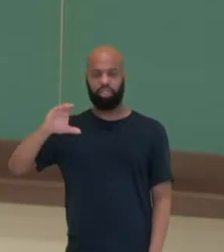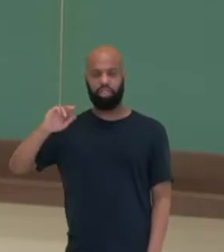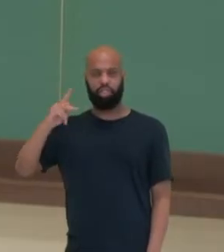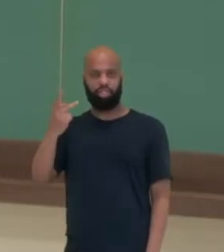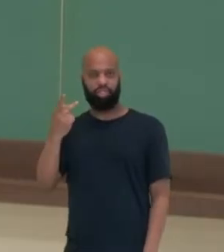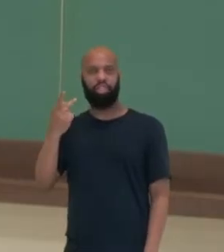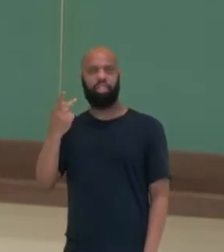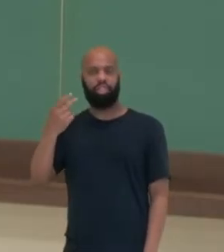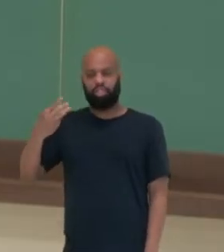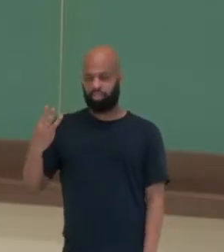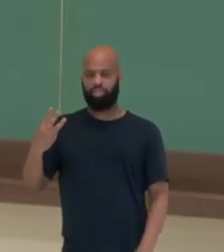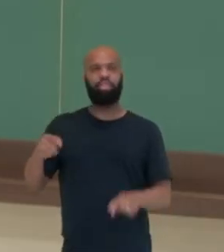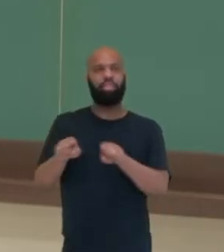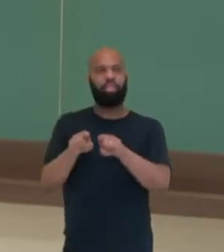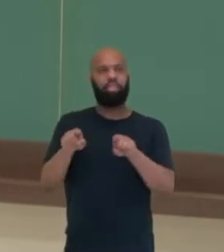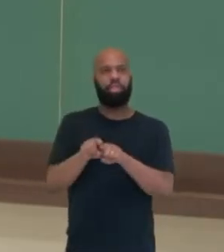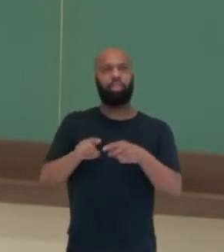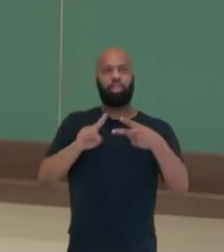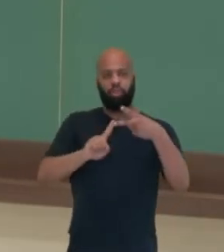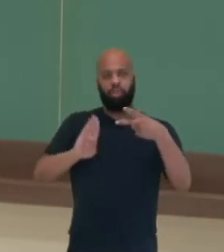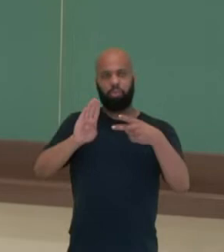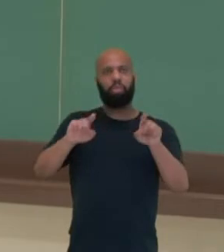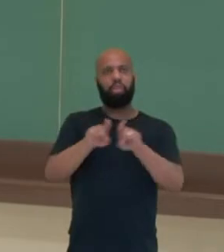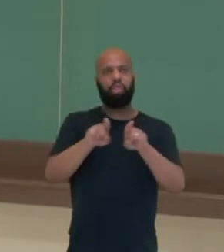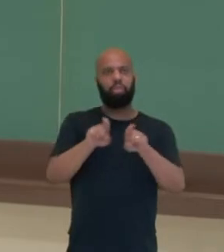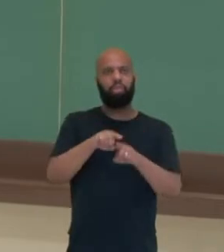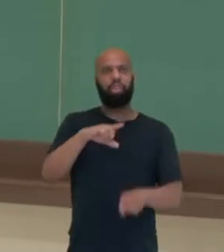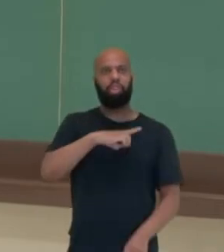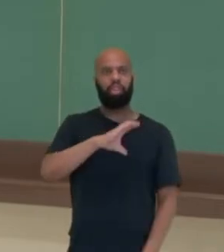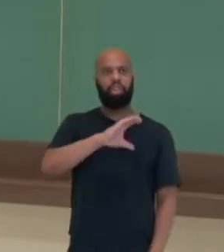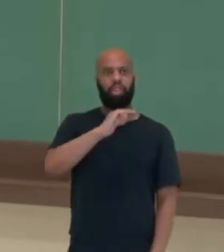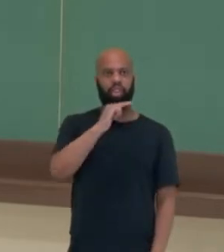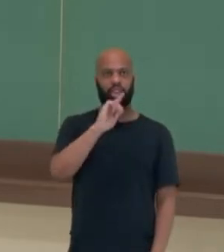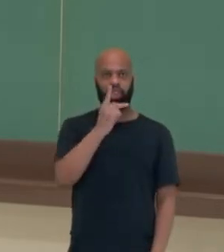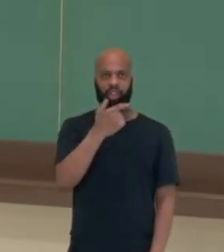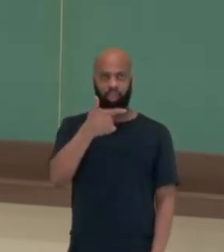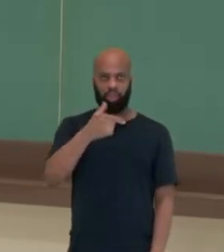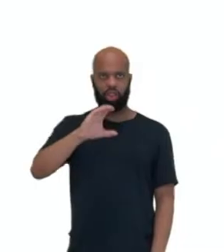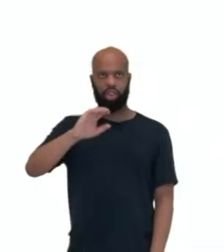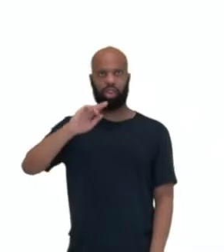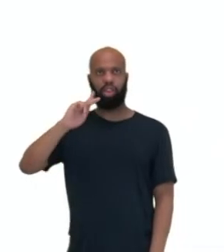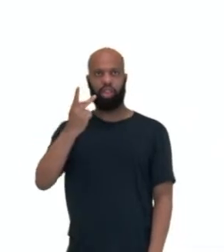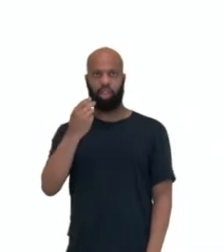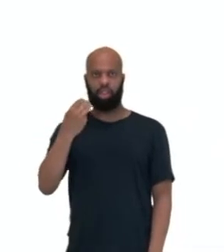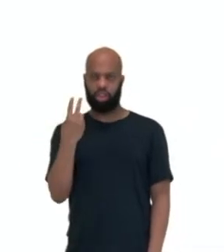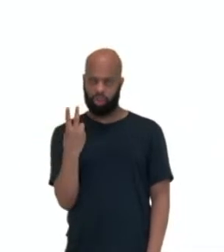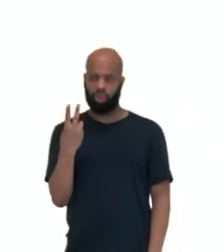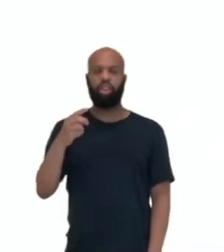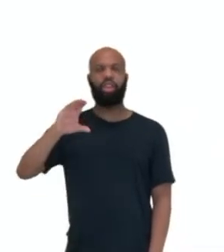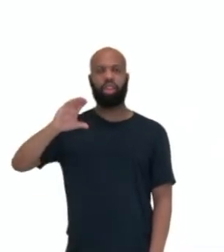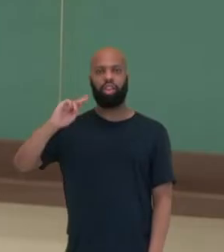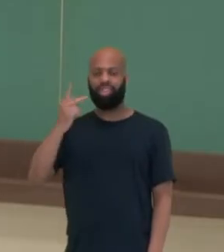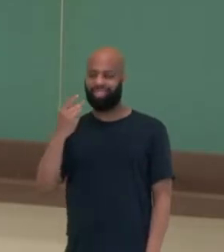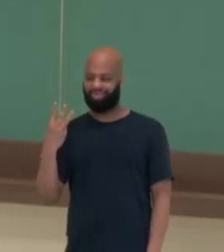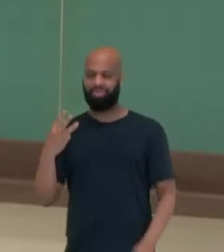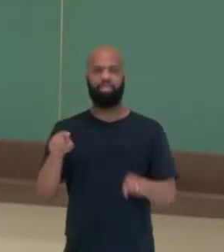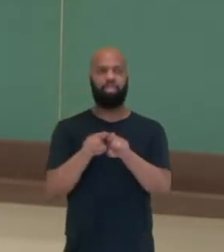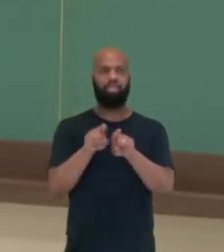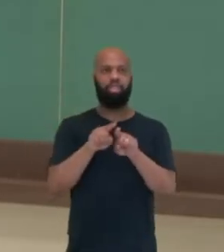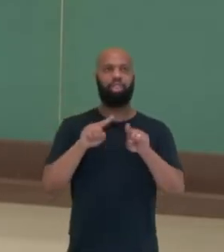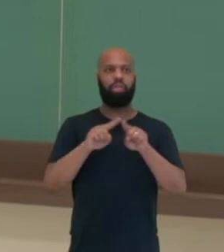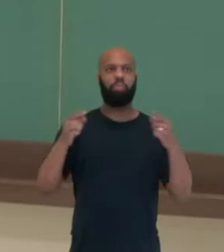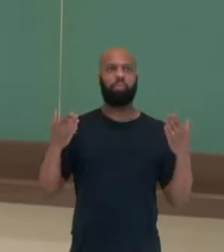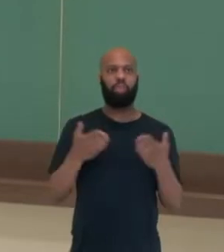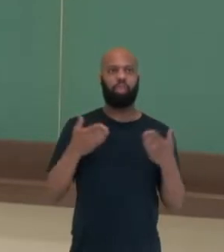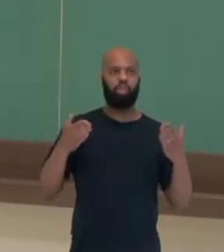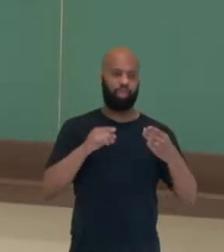CH3. Aqui também nós temos 2 ligantes iguais, CH2, CH3, CH2, CH3. Agora, neste